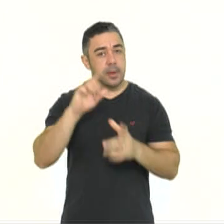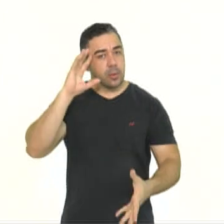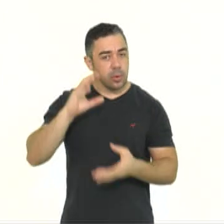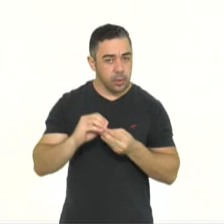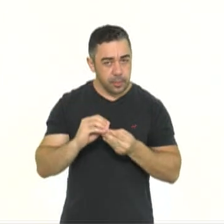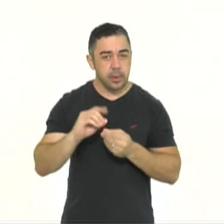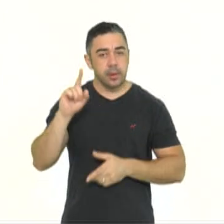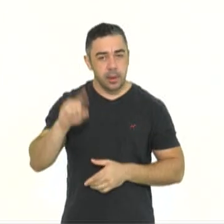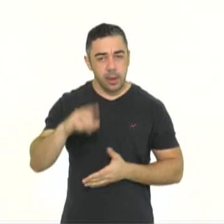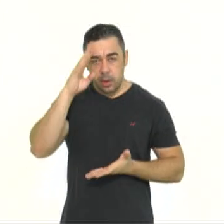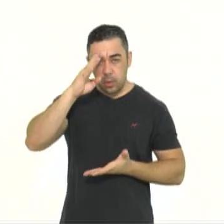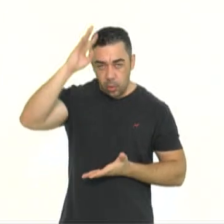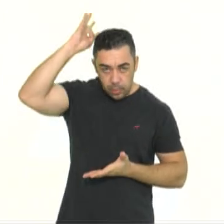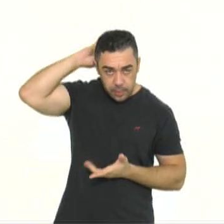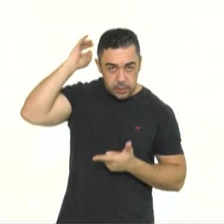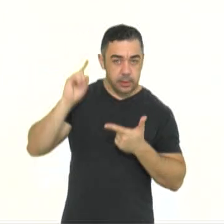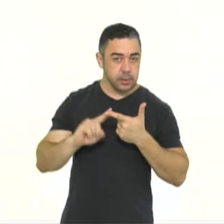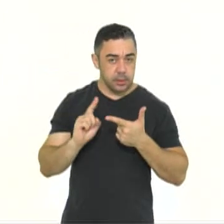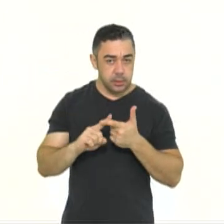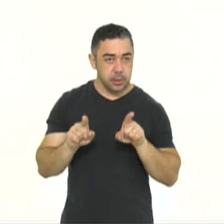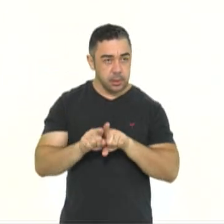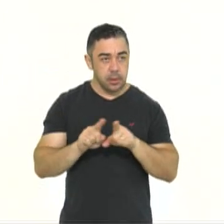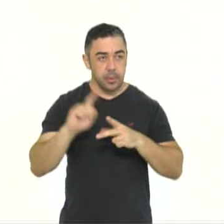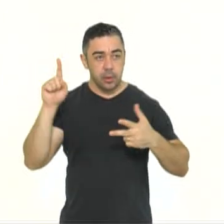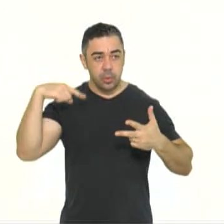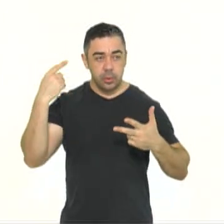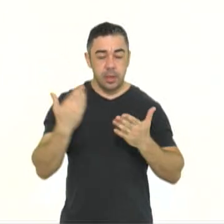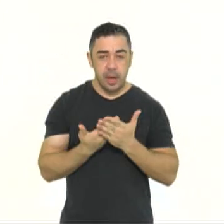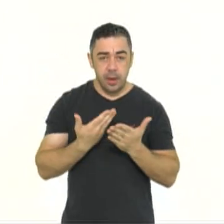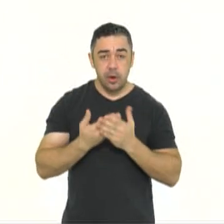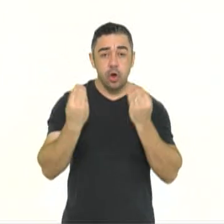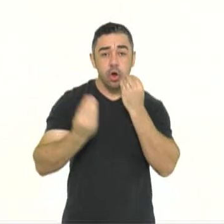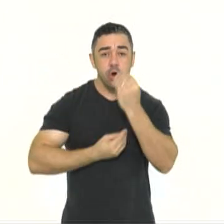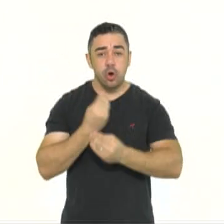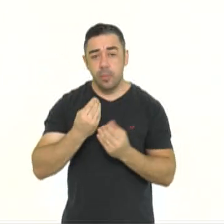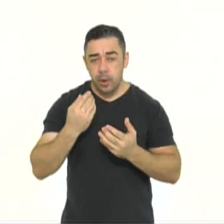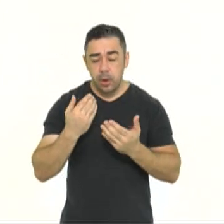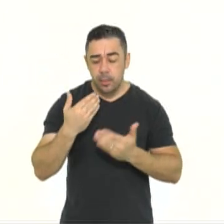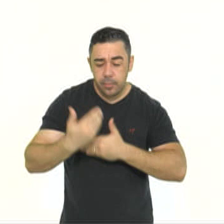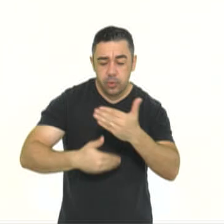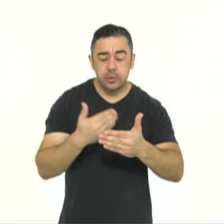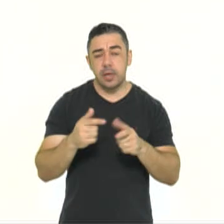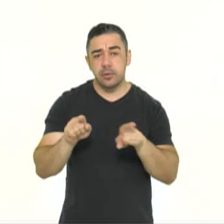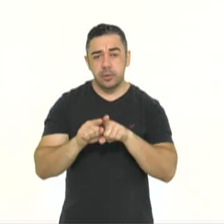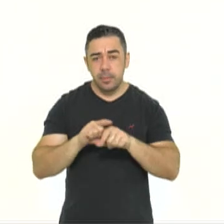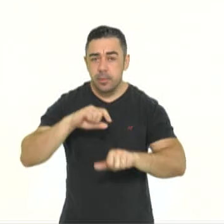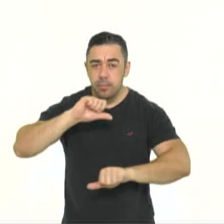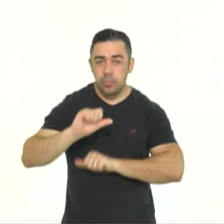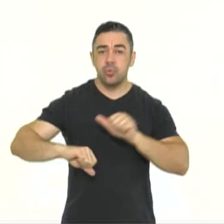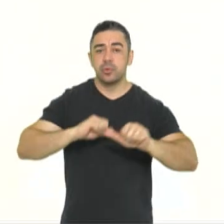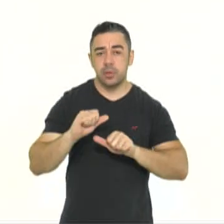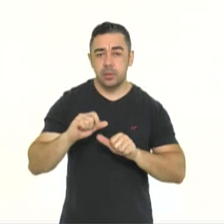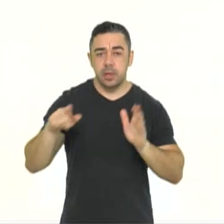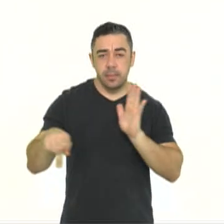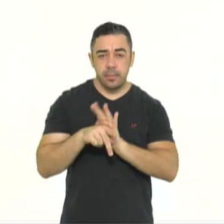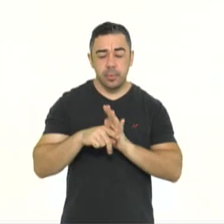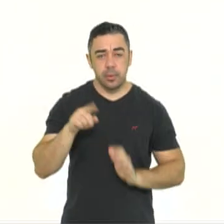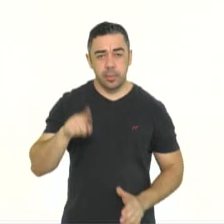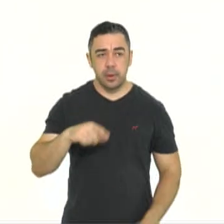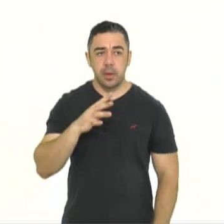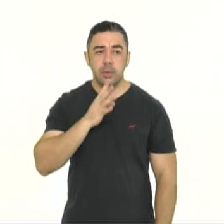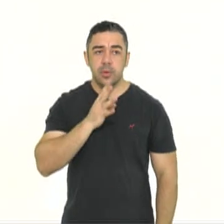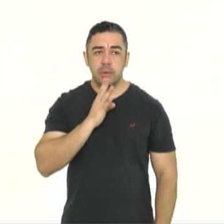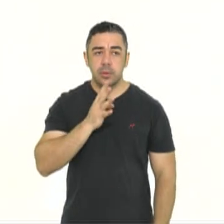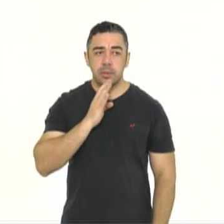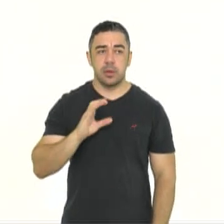uma romanização. Depois nós vamos comentar nas próximas aulas como que também acontece um processo de germanização. É muito interessante isso. E reconhecer